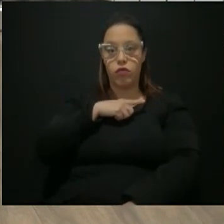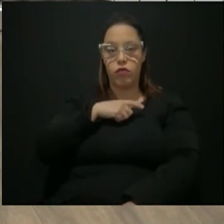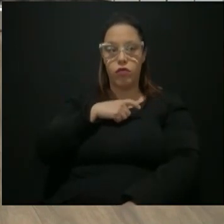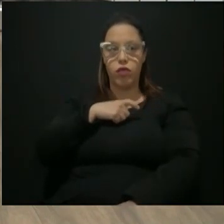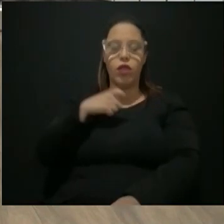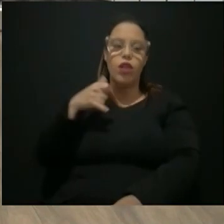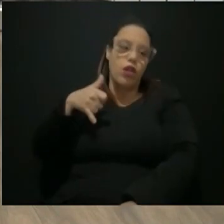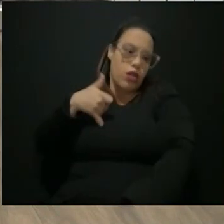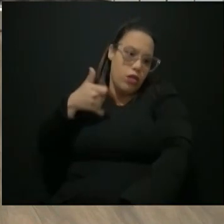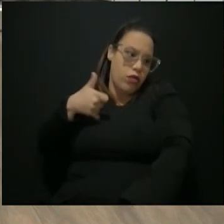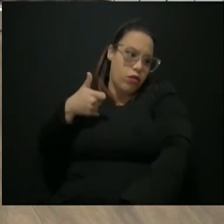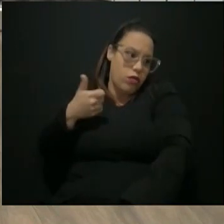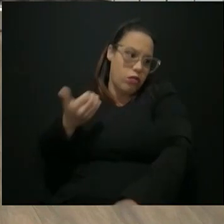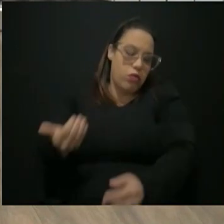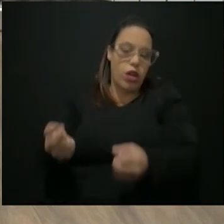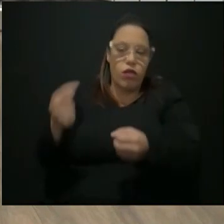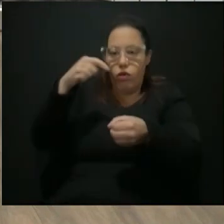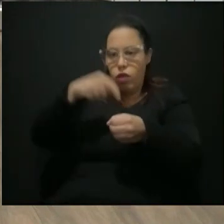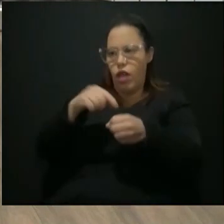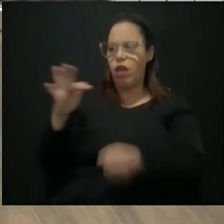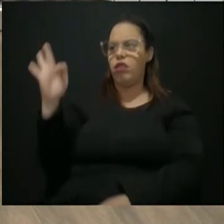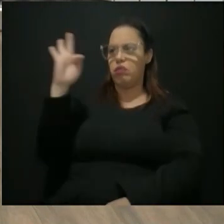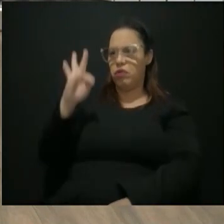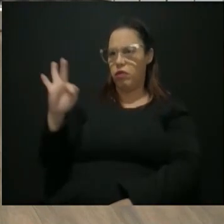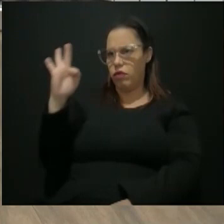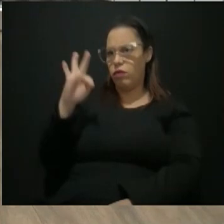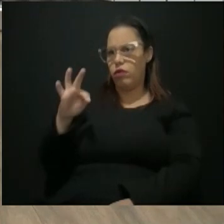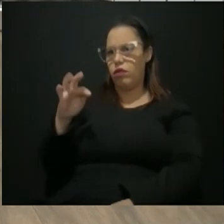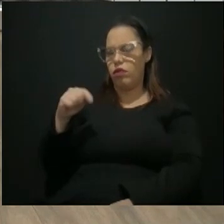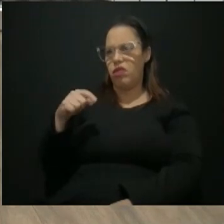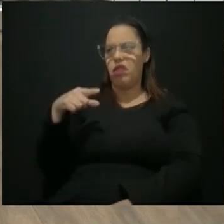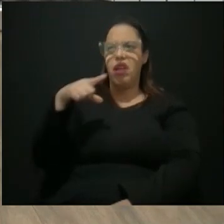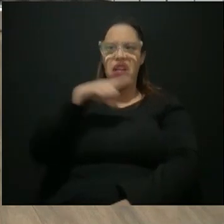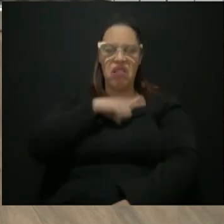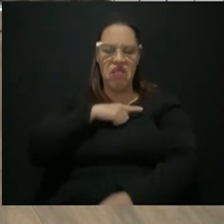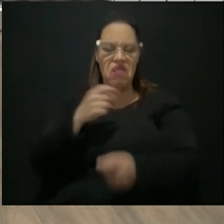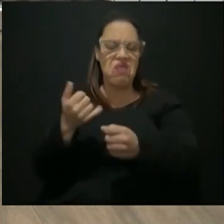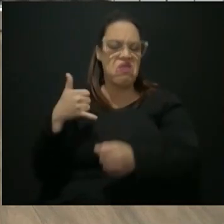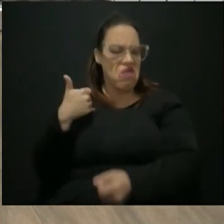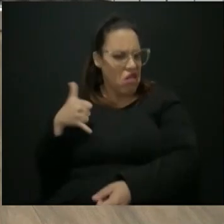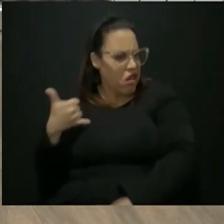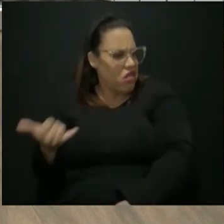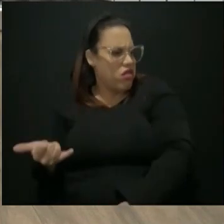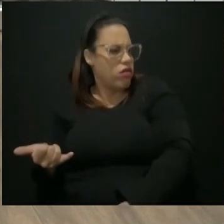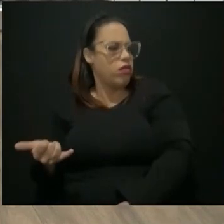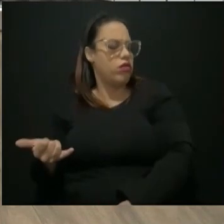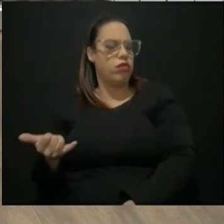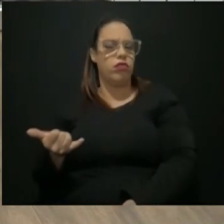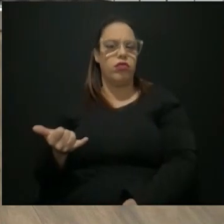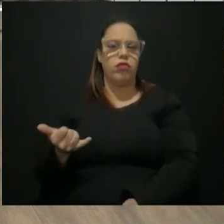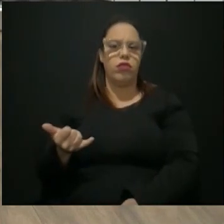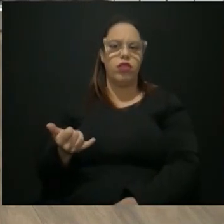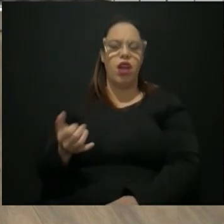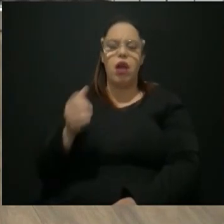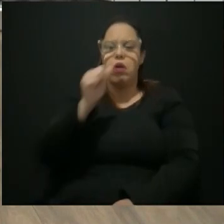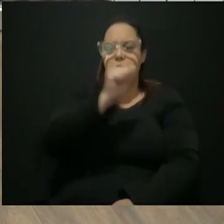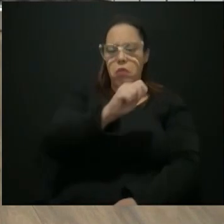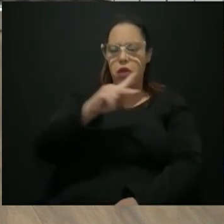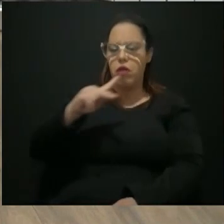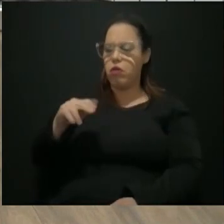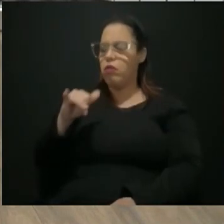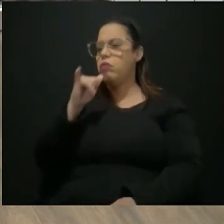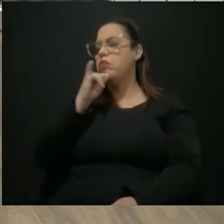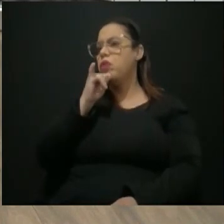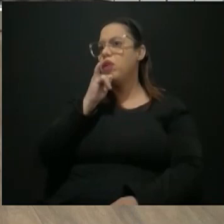para voltar para a faculdade, eu tenho uma determinada idade para eu me aposentar, por exemplo, né? Quando você